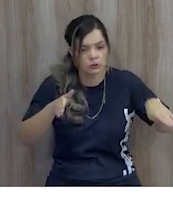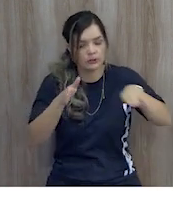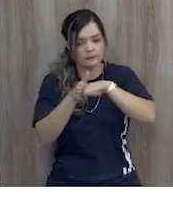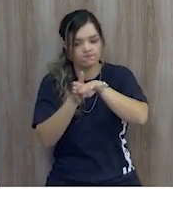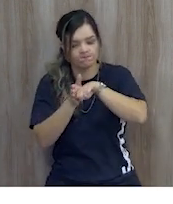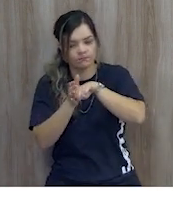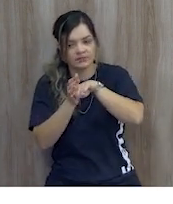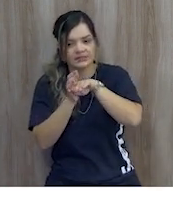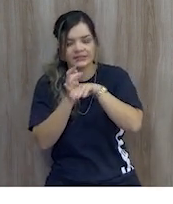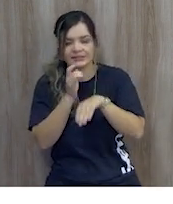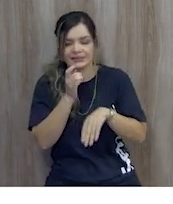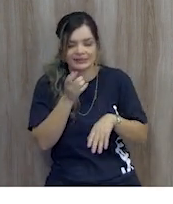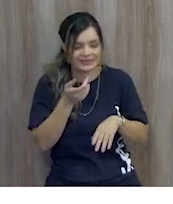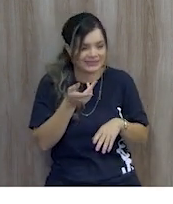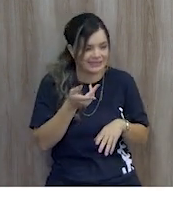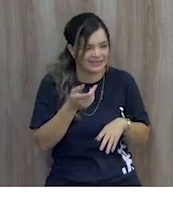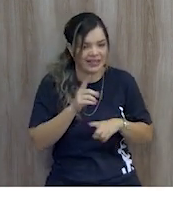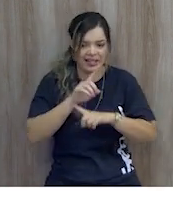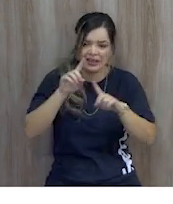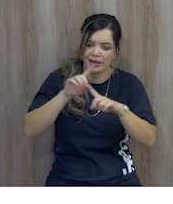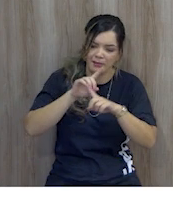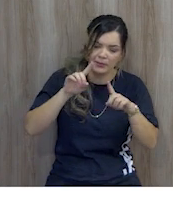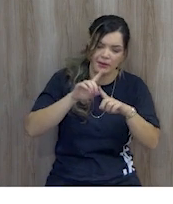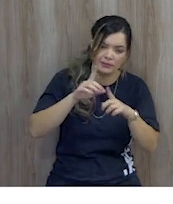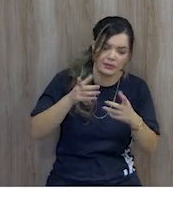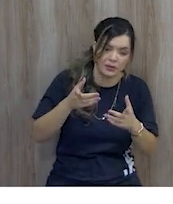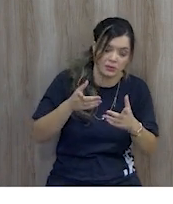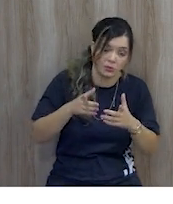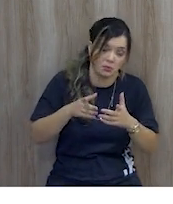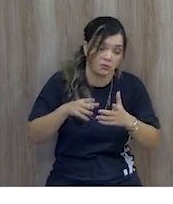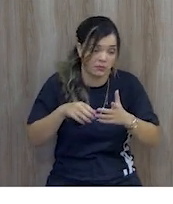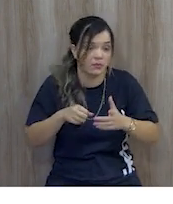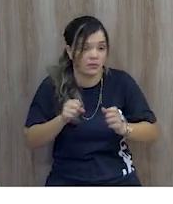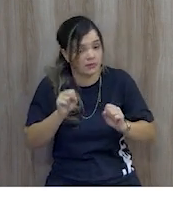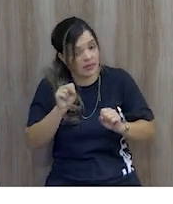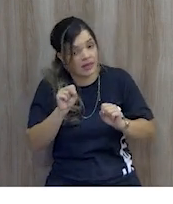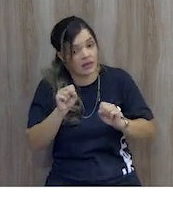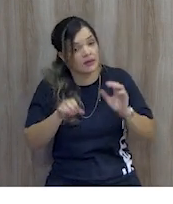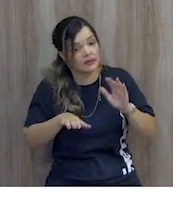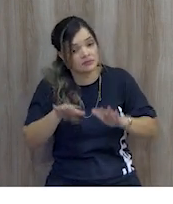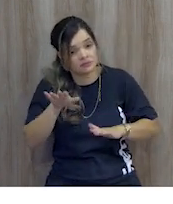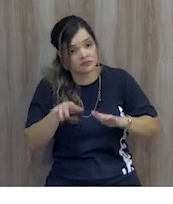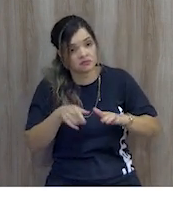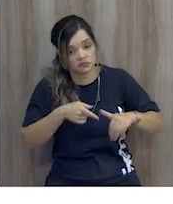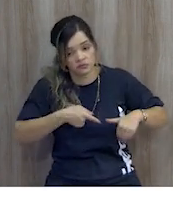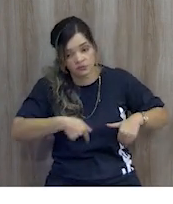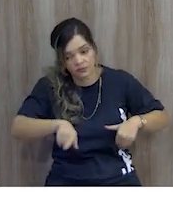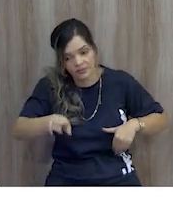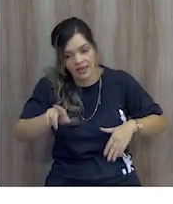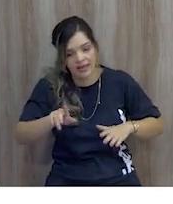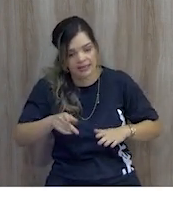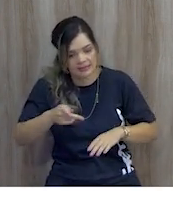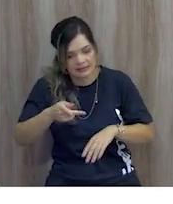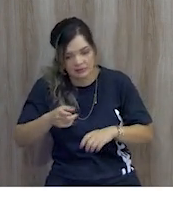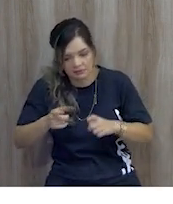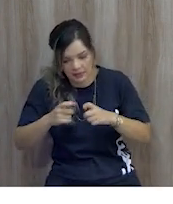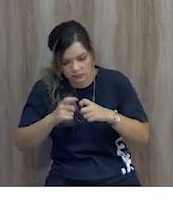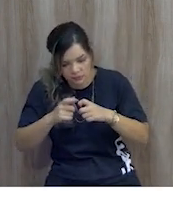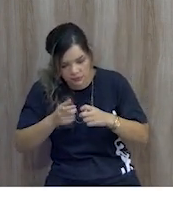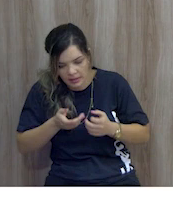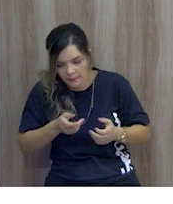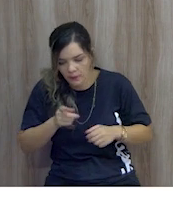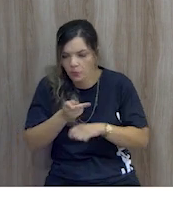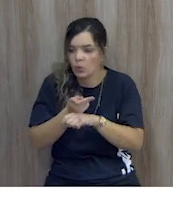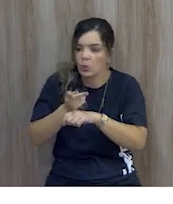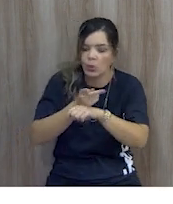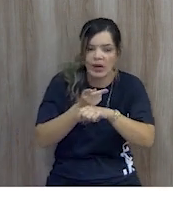se não foi ele que trouxe a queixa da recessão, porque às vezes ele vai lá para fazer um outro tratamento, né, no seu consultório, e você